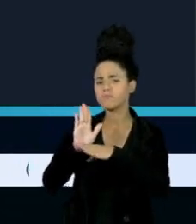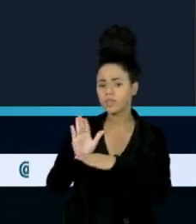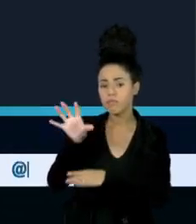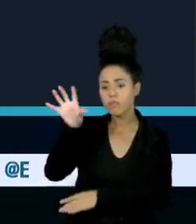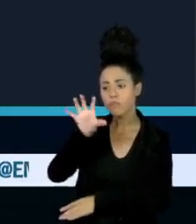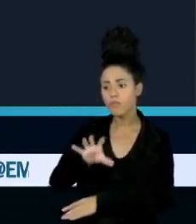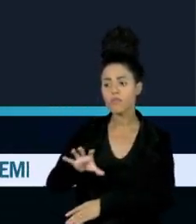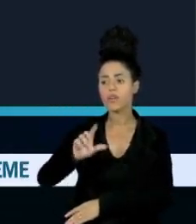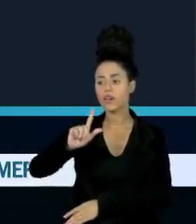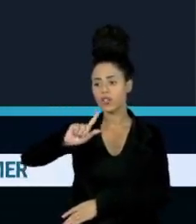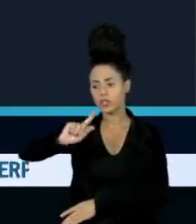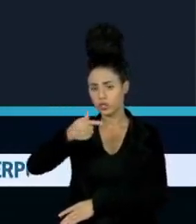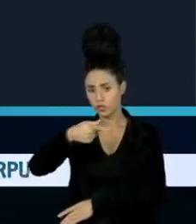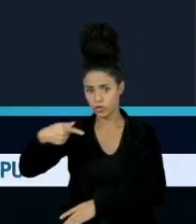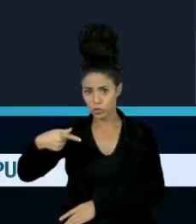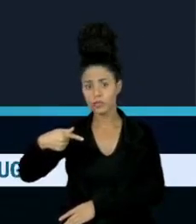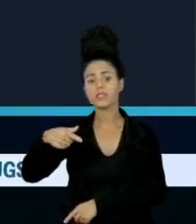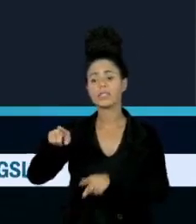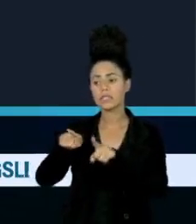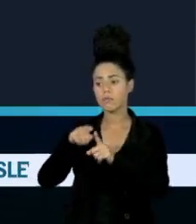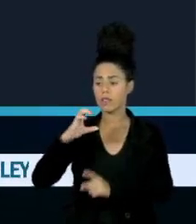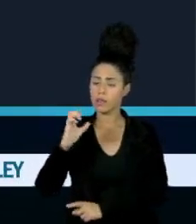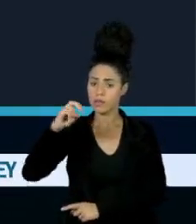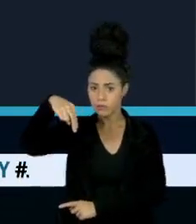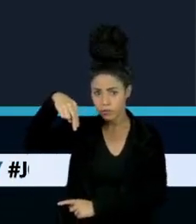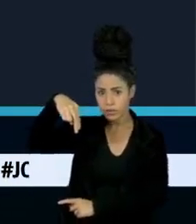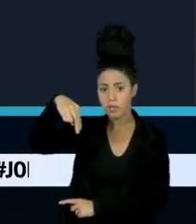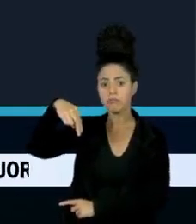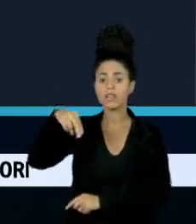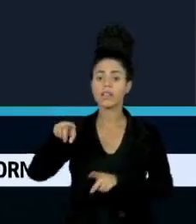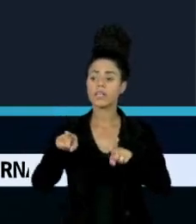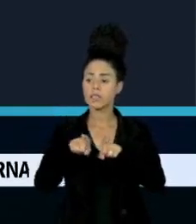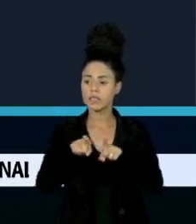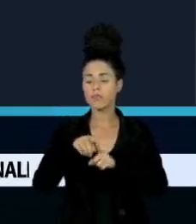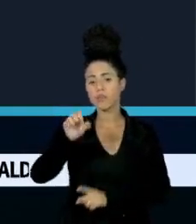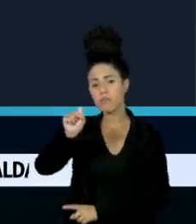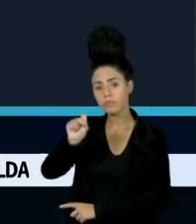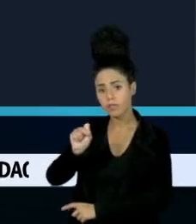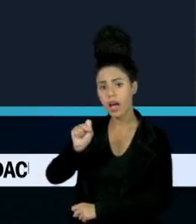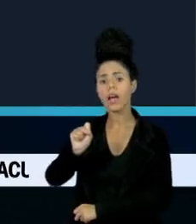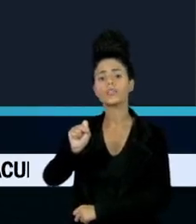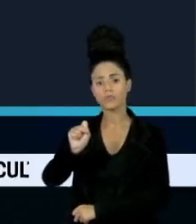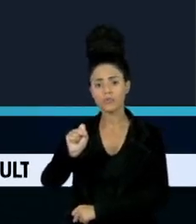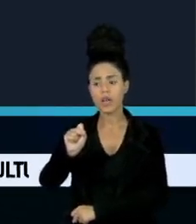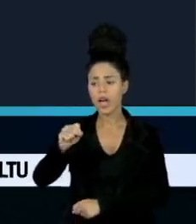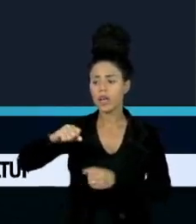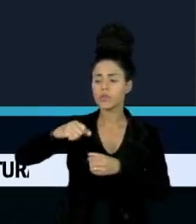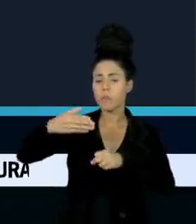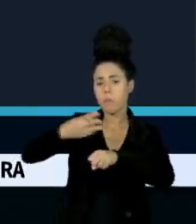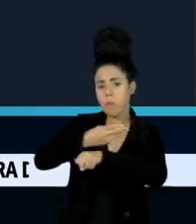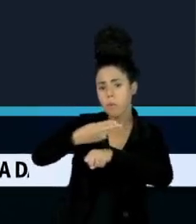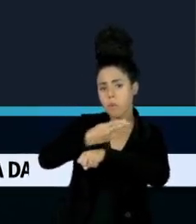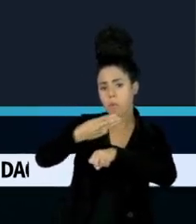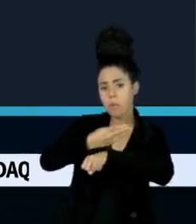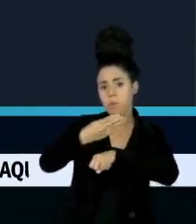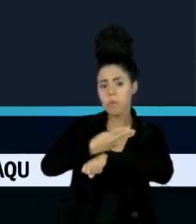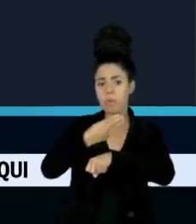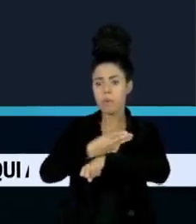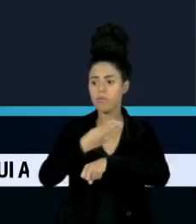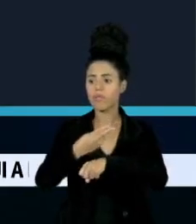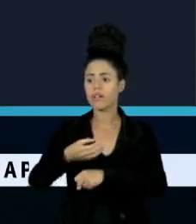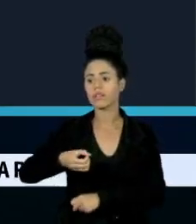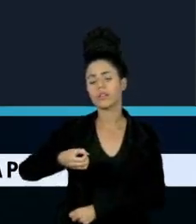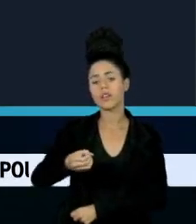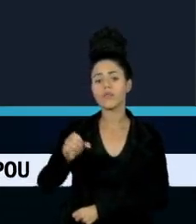da Geórgia e nas Carolinas do Norte e do Sul. Para ter qualquer atendimento consular, eles precisavam viajar até Miami,